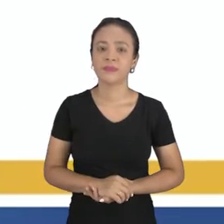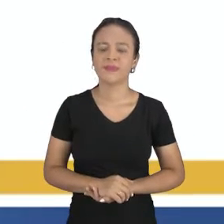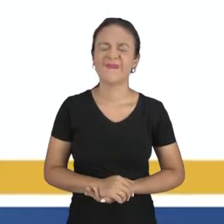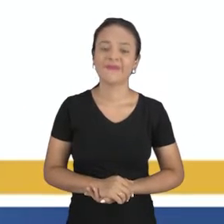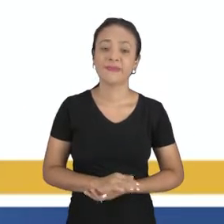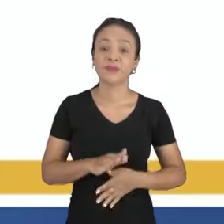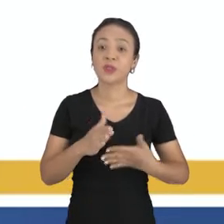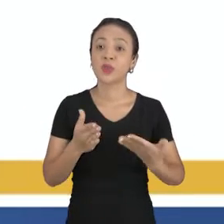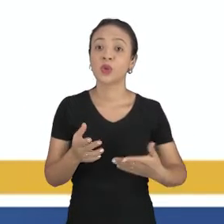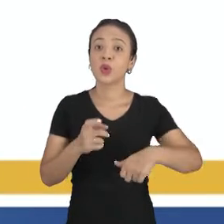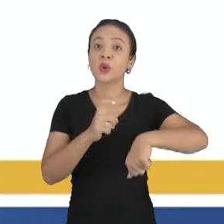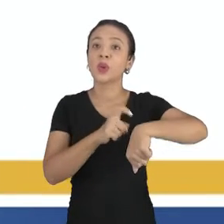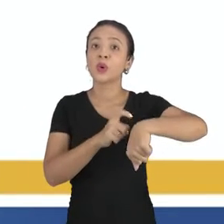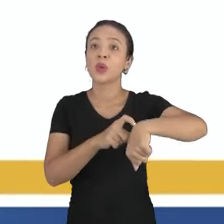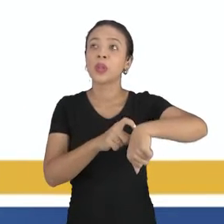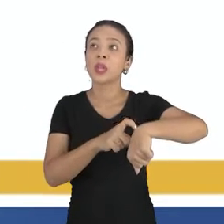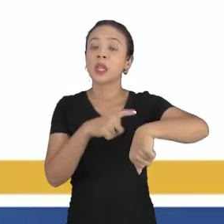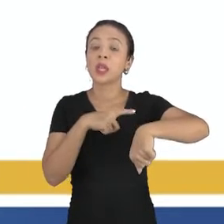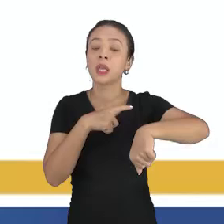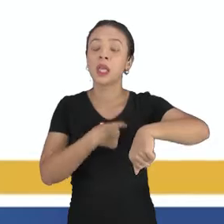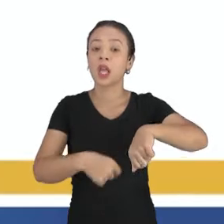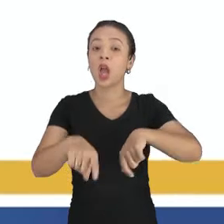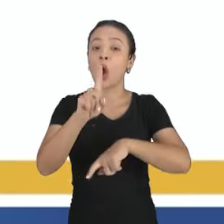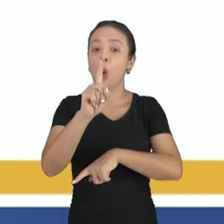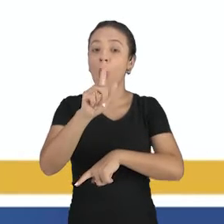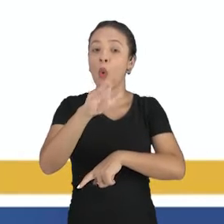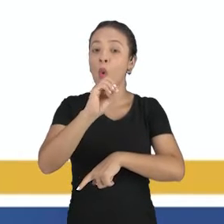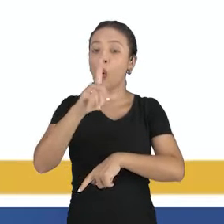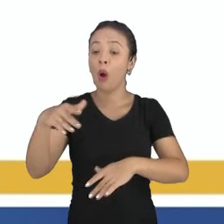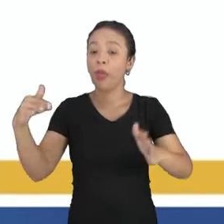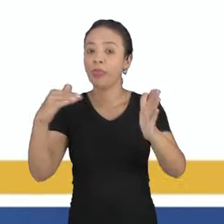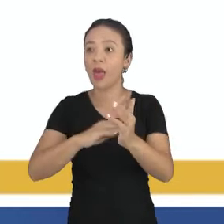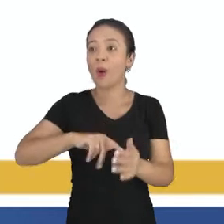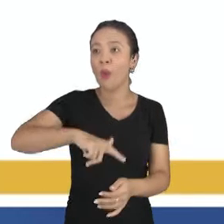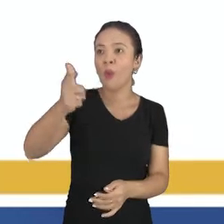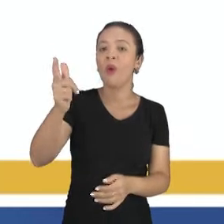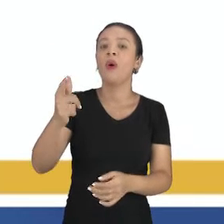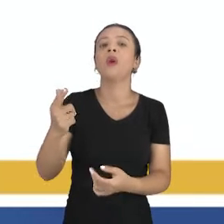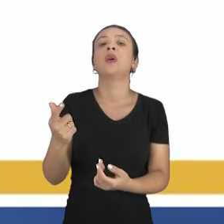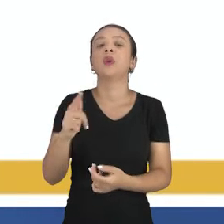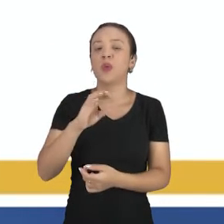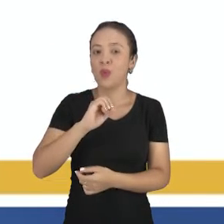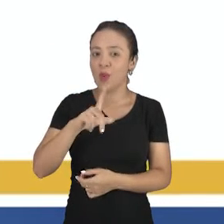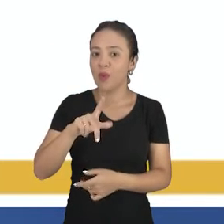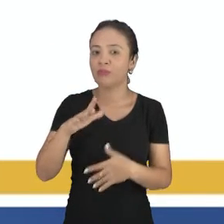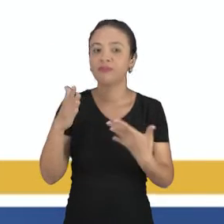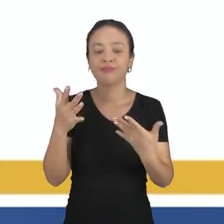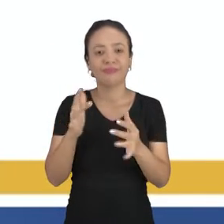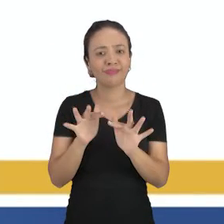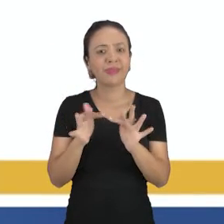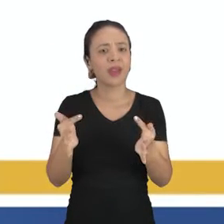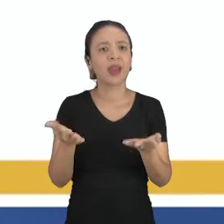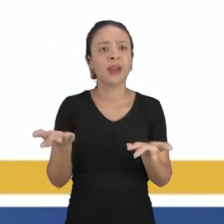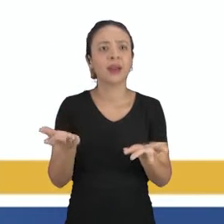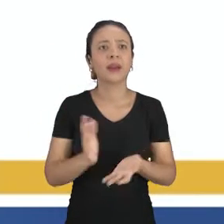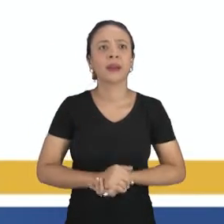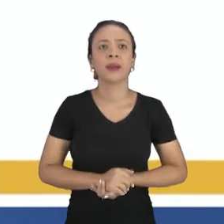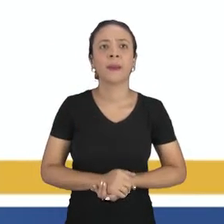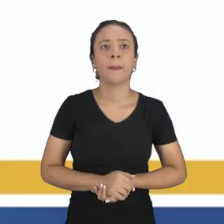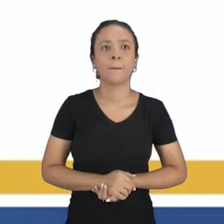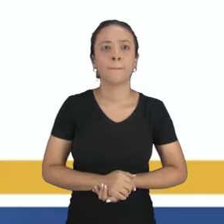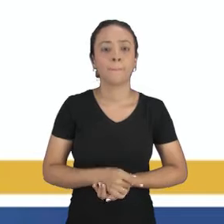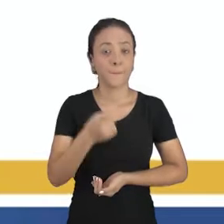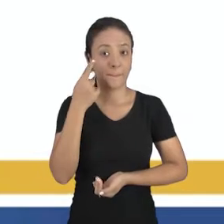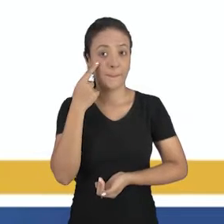e qual foi o tempo de um Gol para o outro Tudo bem então vamos lá é bem simples bom